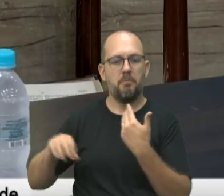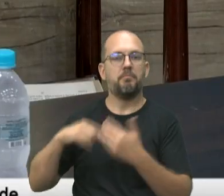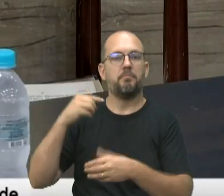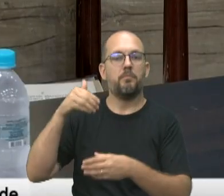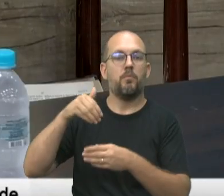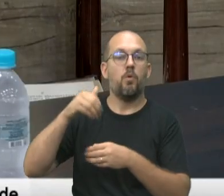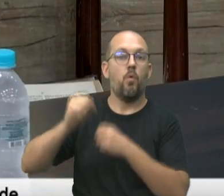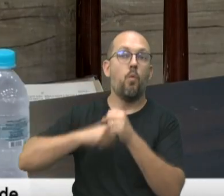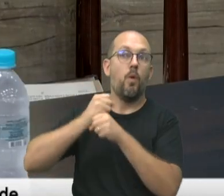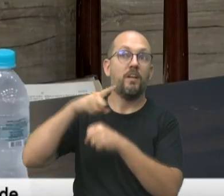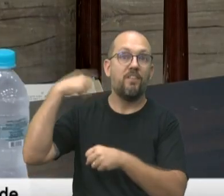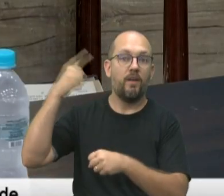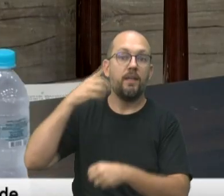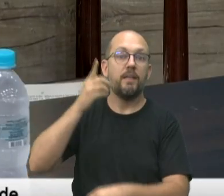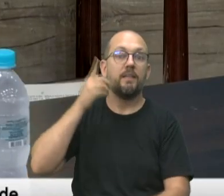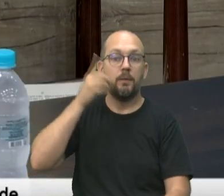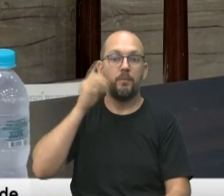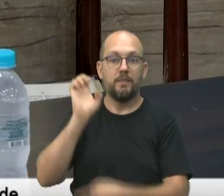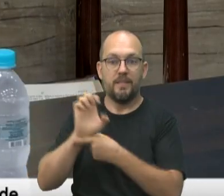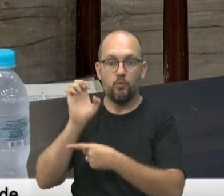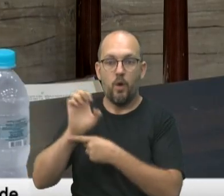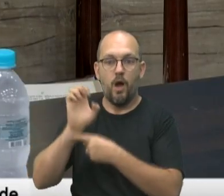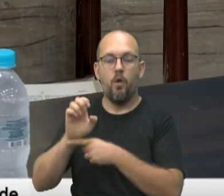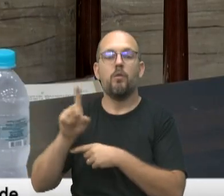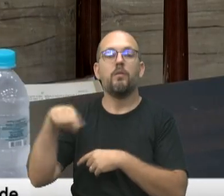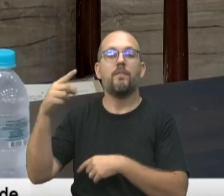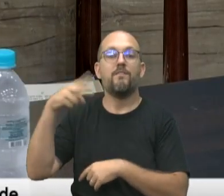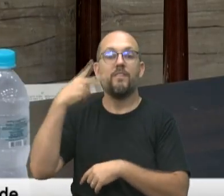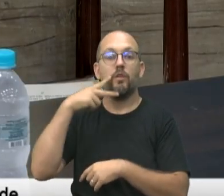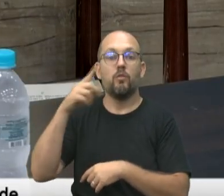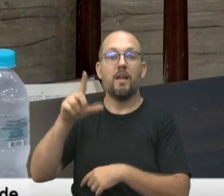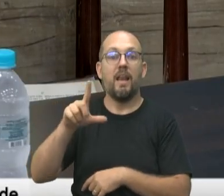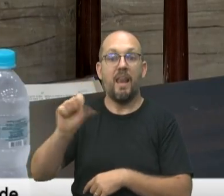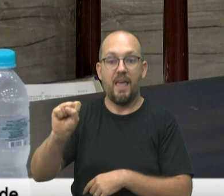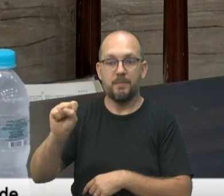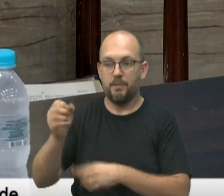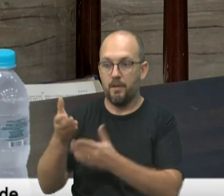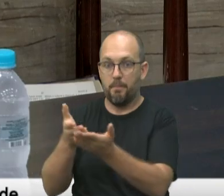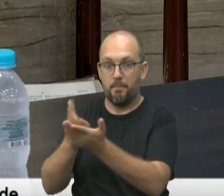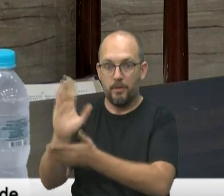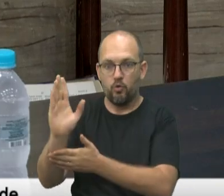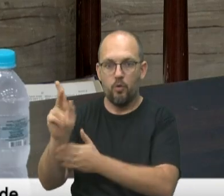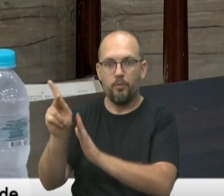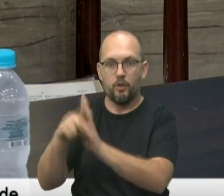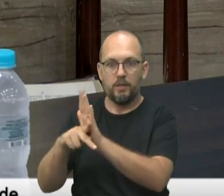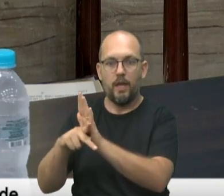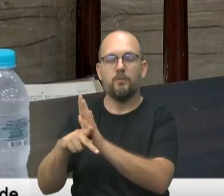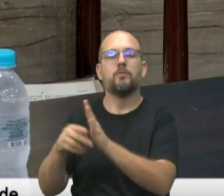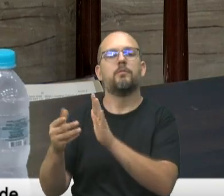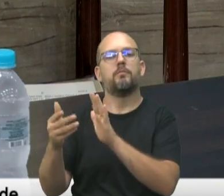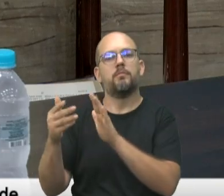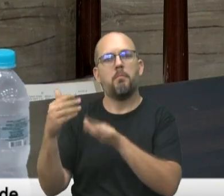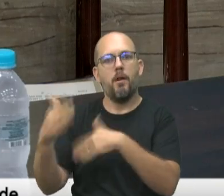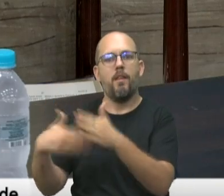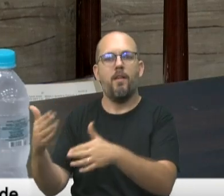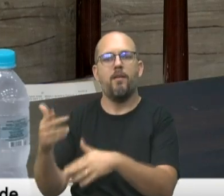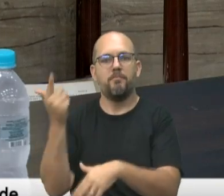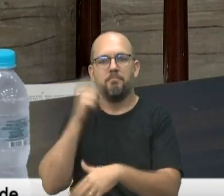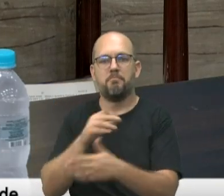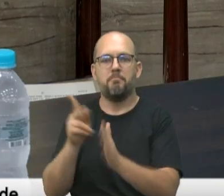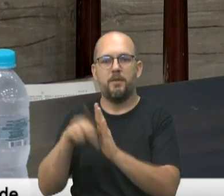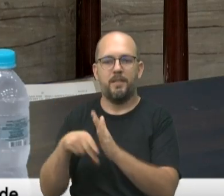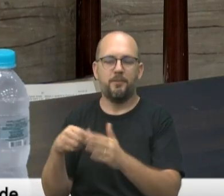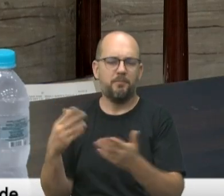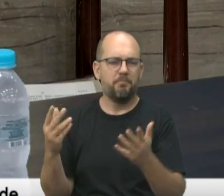deputado estadual, 2 anos depois elegemos uma vereadora lésbica lá, que aprovou esse projeto e nos vingou por conta de tudo isso. O que eu quero dizer?